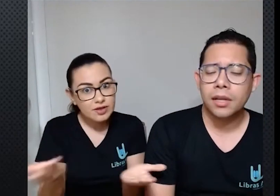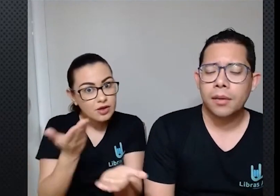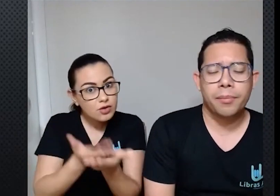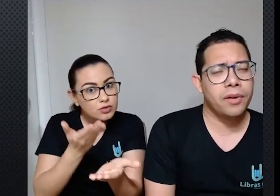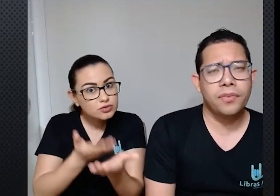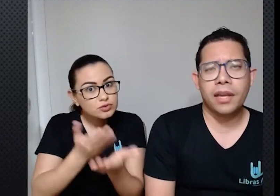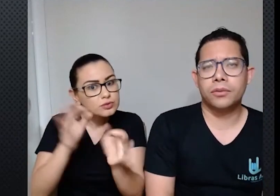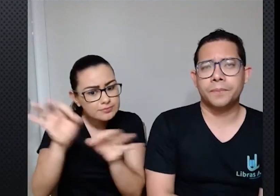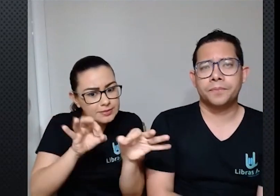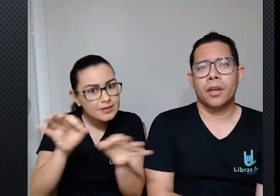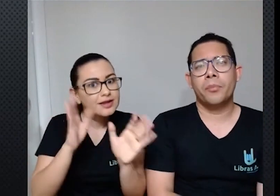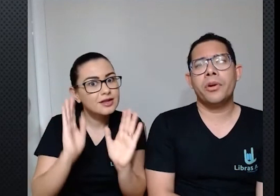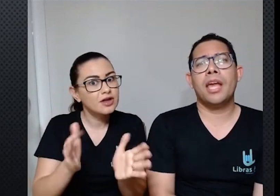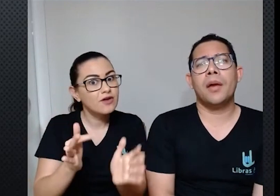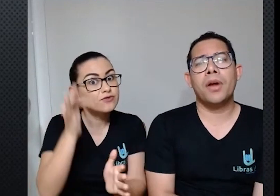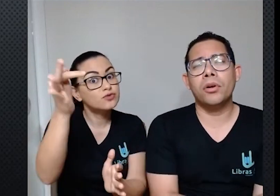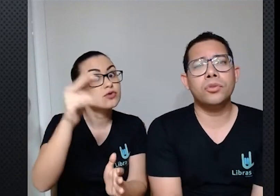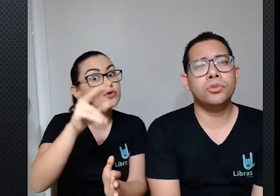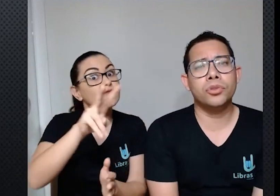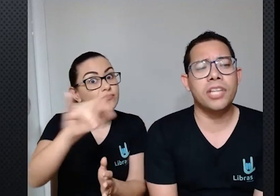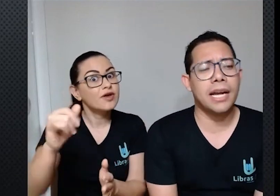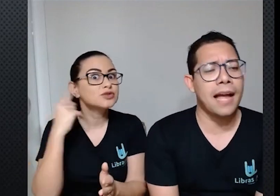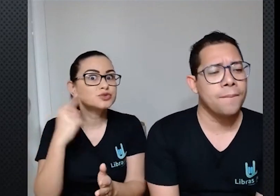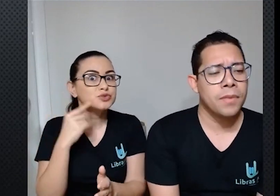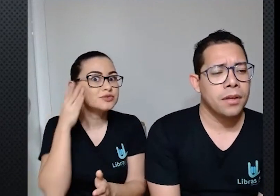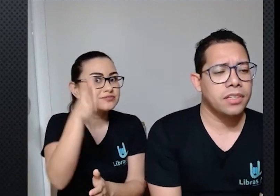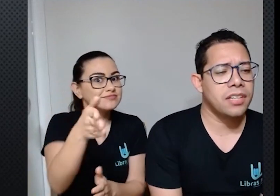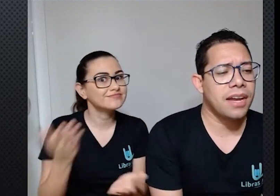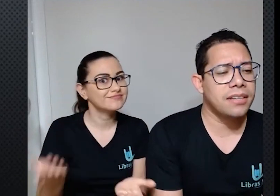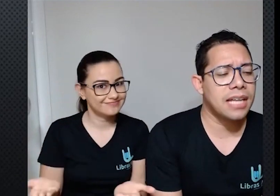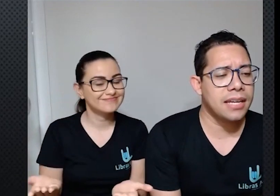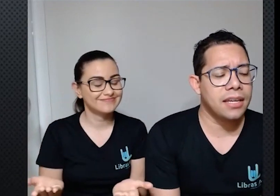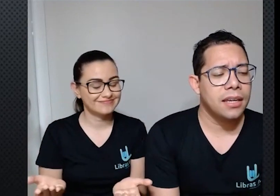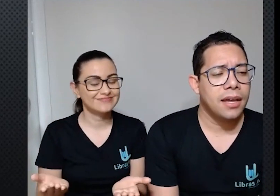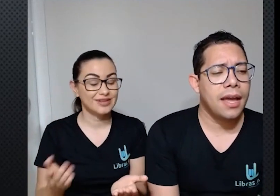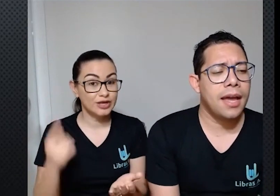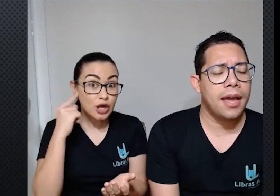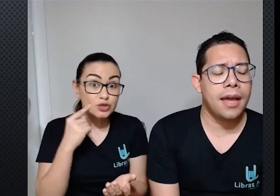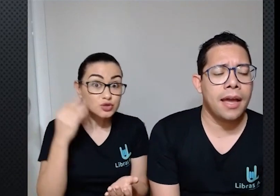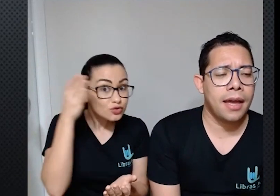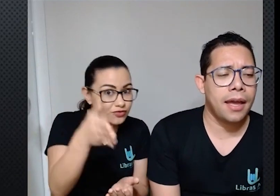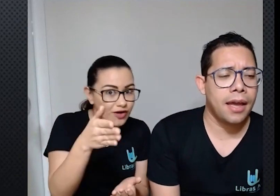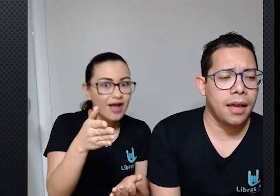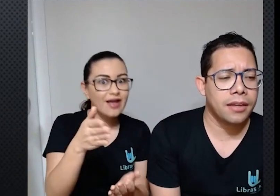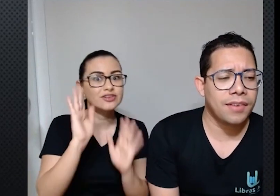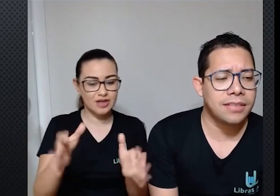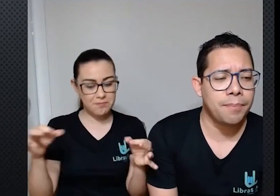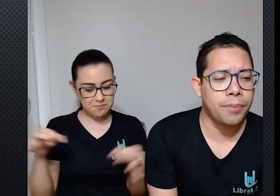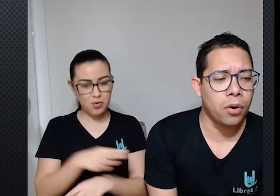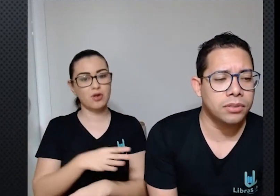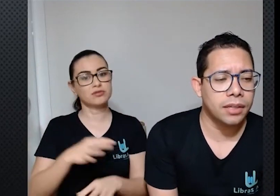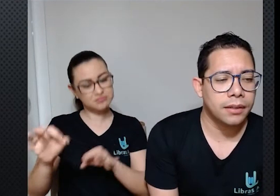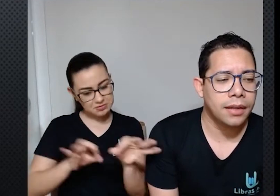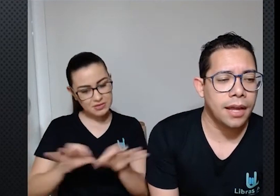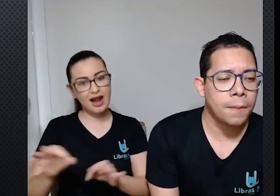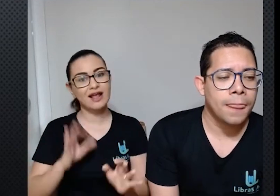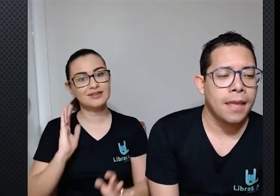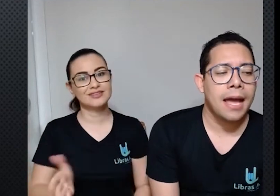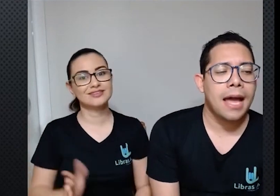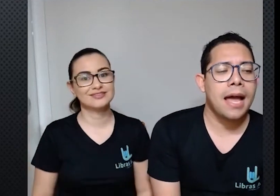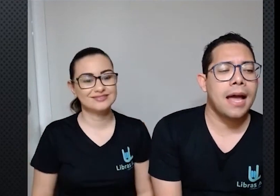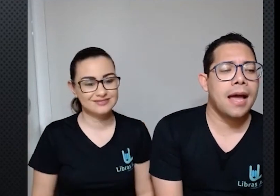preparando. Perfeito. Por quê? Porque quando o surdo chegar, você já vai estar aí, já vai estar pronta,